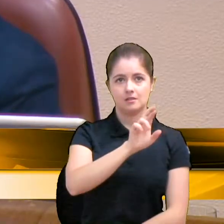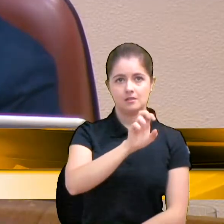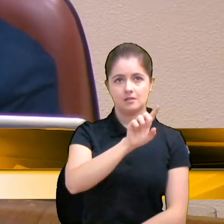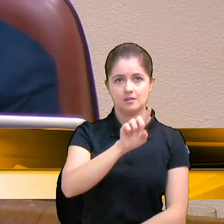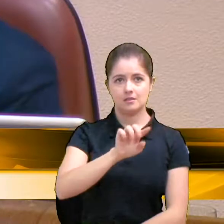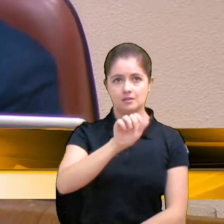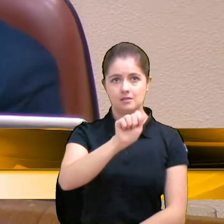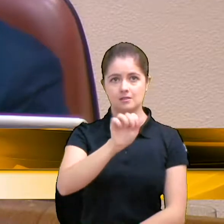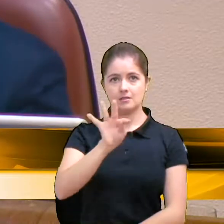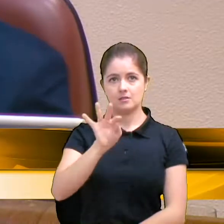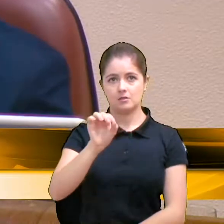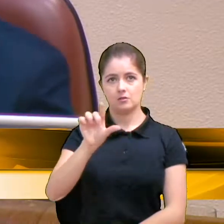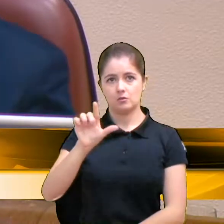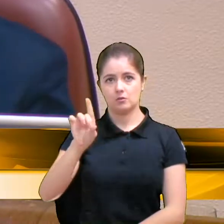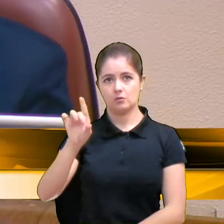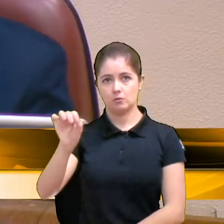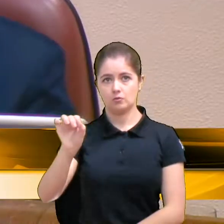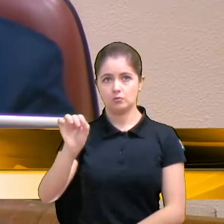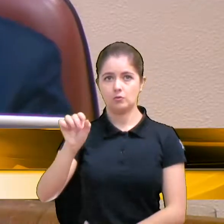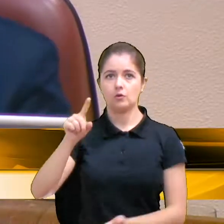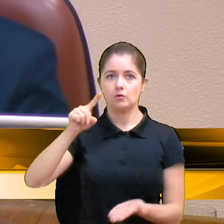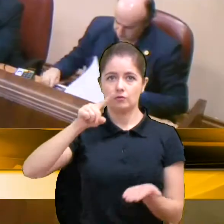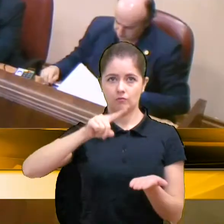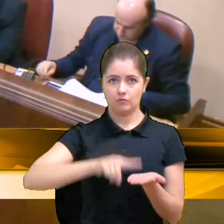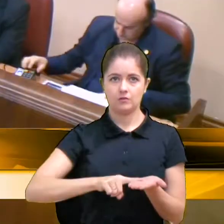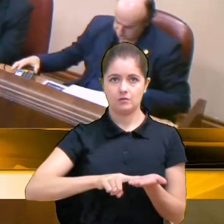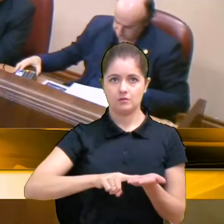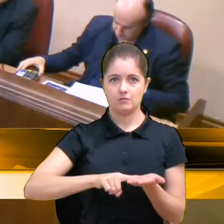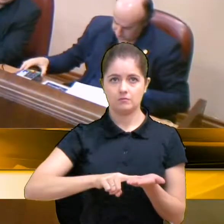em votação. Solicito aos vereadores que registrem os seus